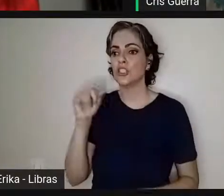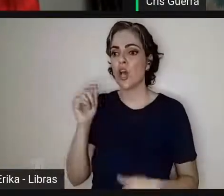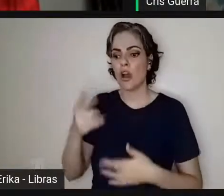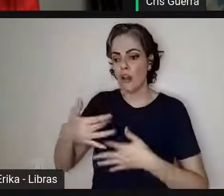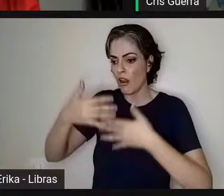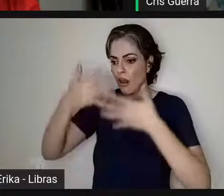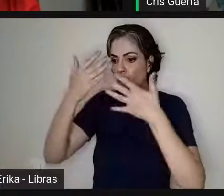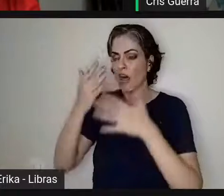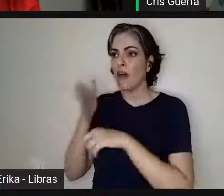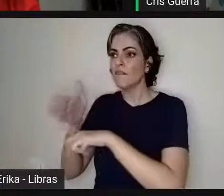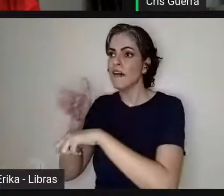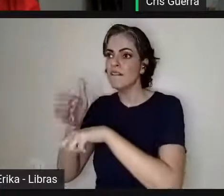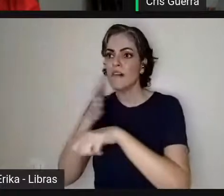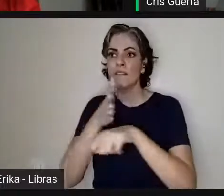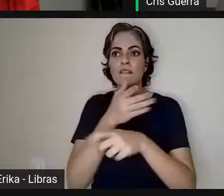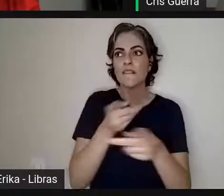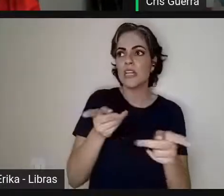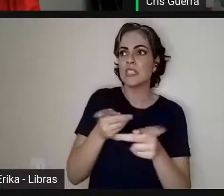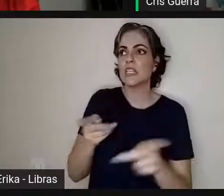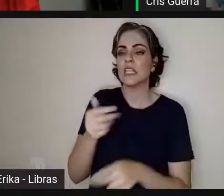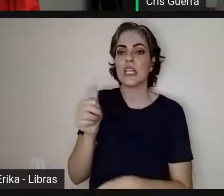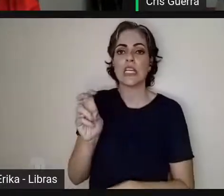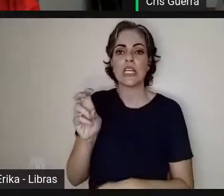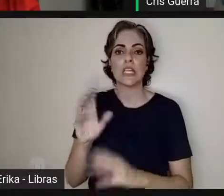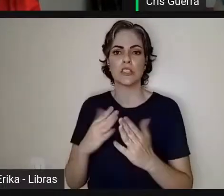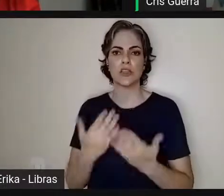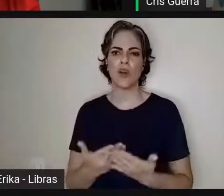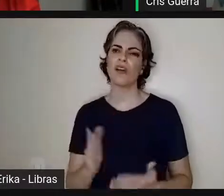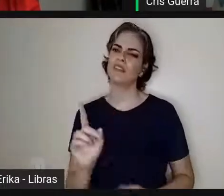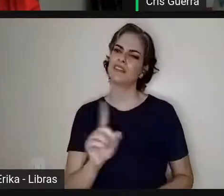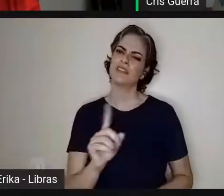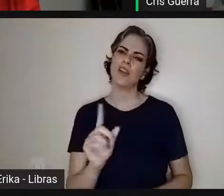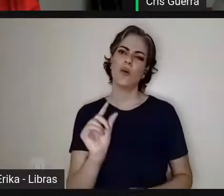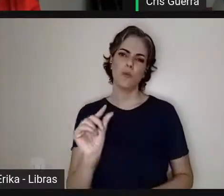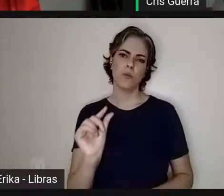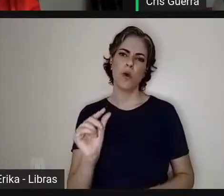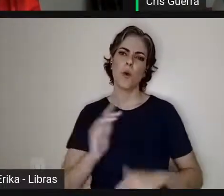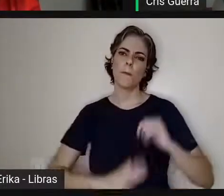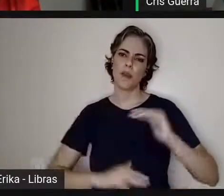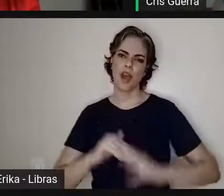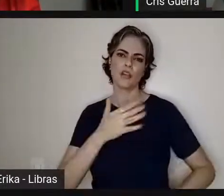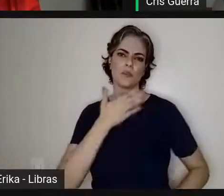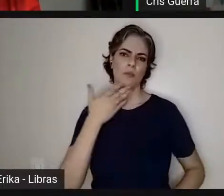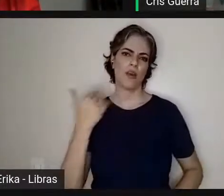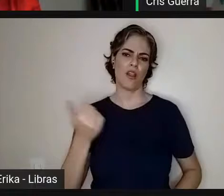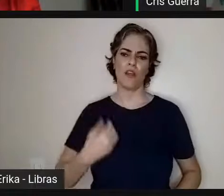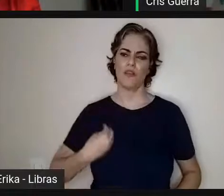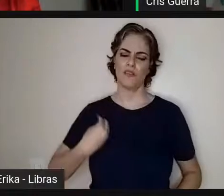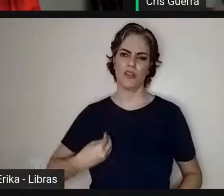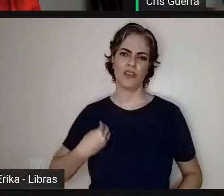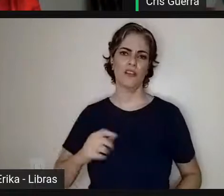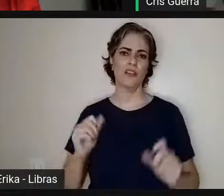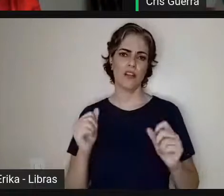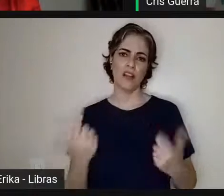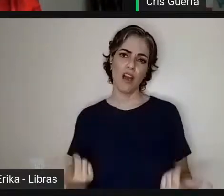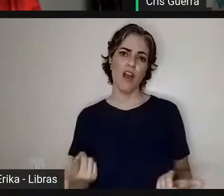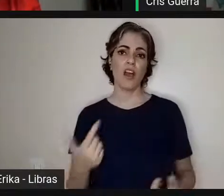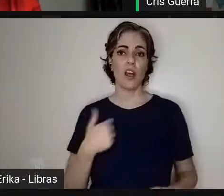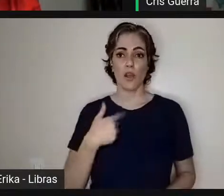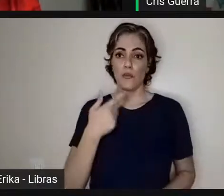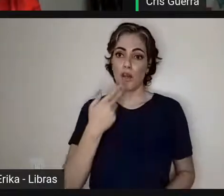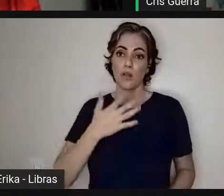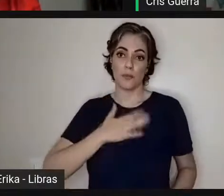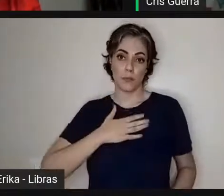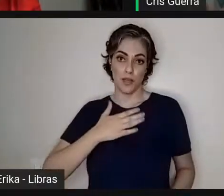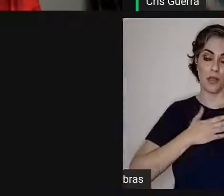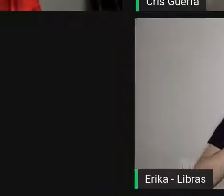visitar 15 escolas. Gente, pelo amor de Deus, um pouco de senso de praticidade. Eu acho que é claro que eu estou falando como eu encaro,